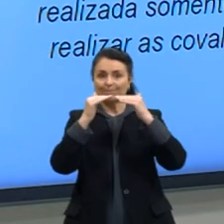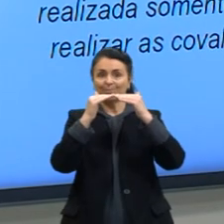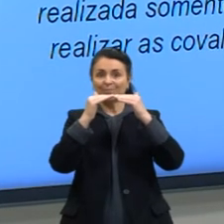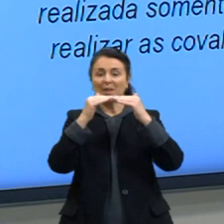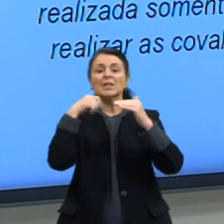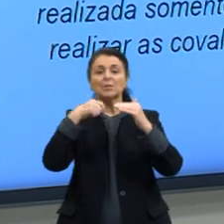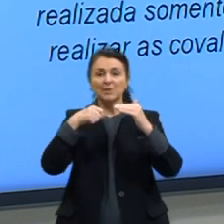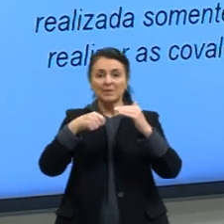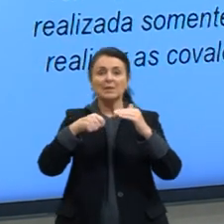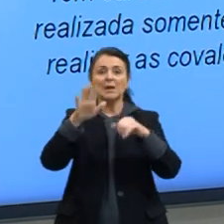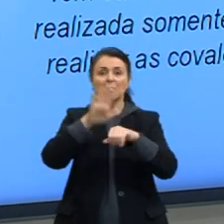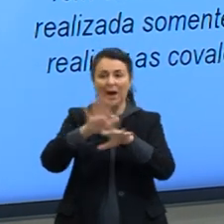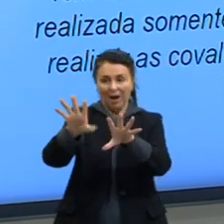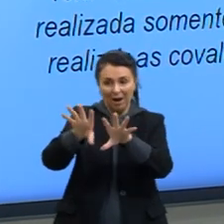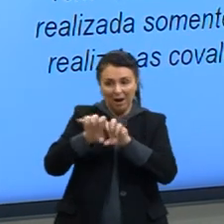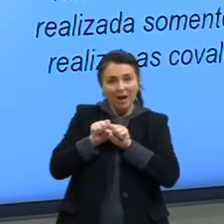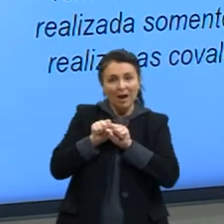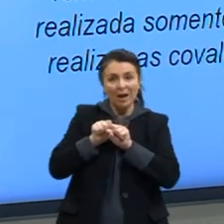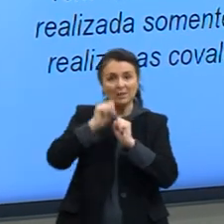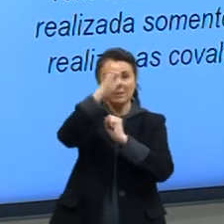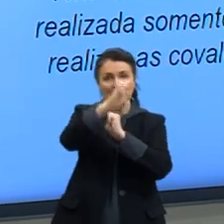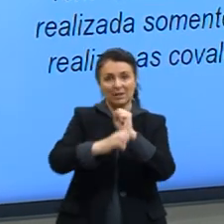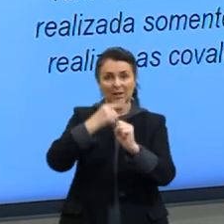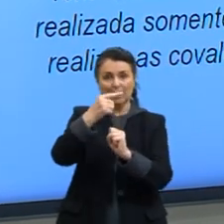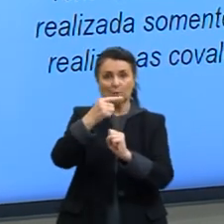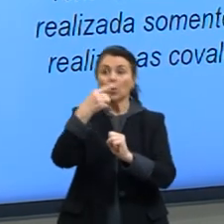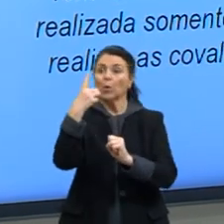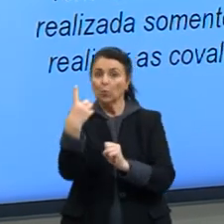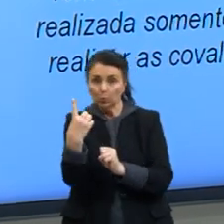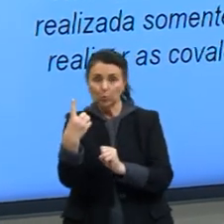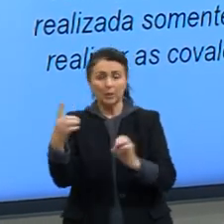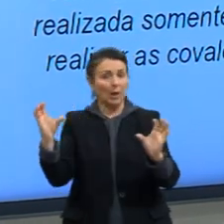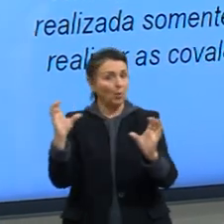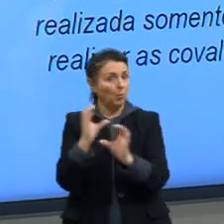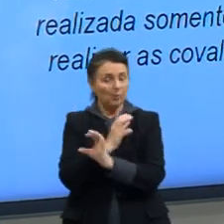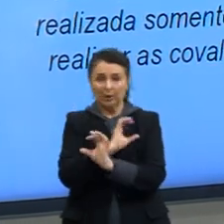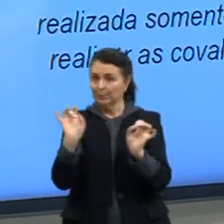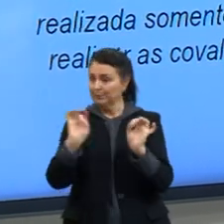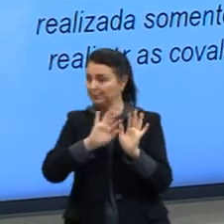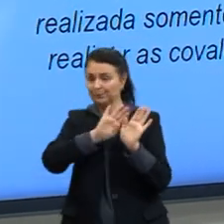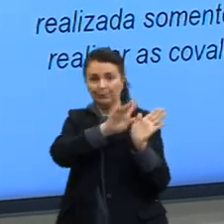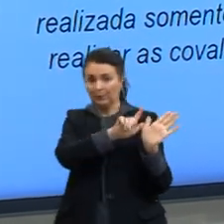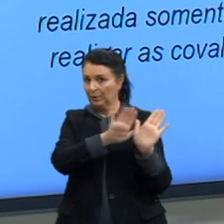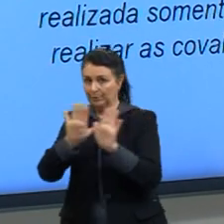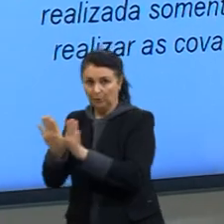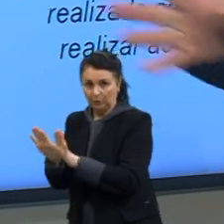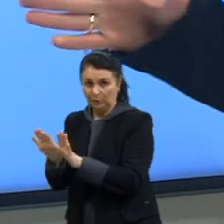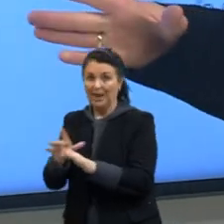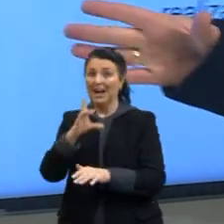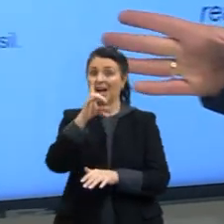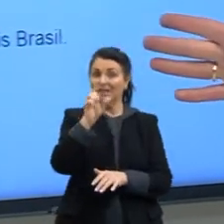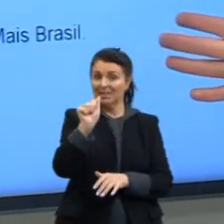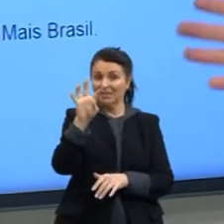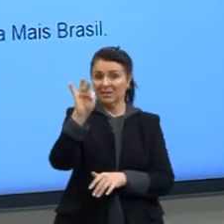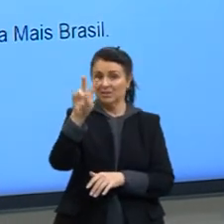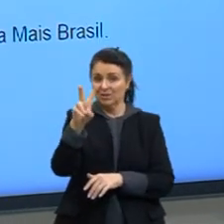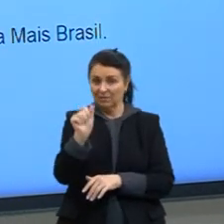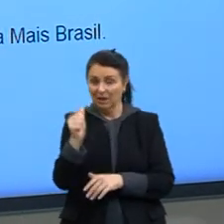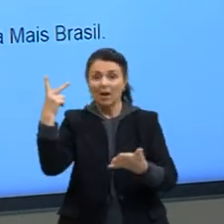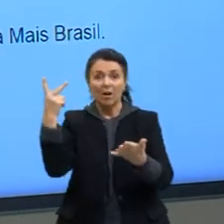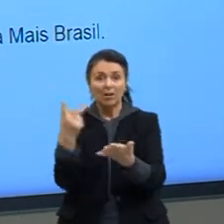mais elétrons então não tô Complete o outro não o quê que pode acontecer sabe essa dativa ela só ocorre